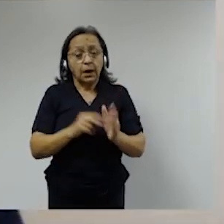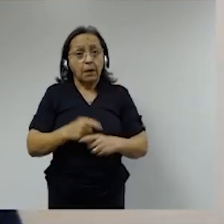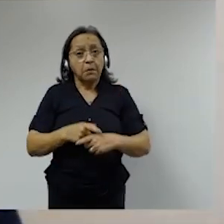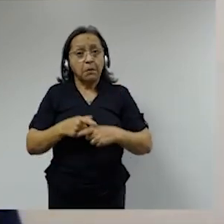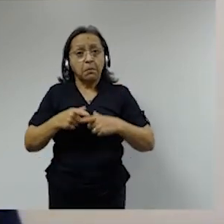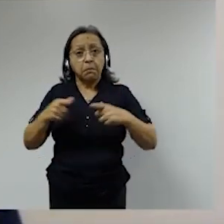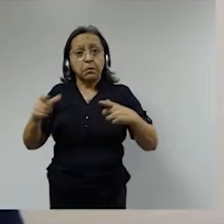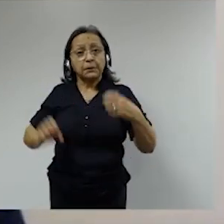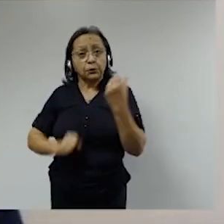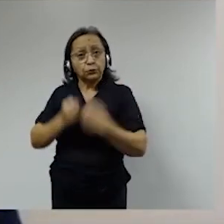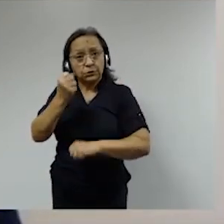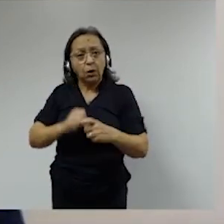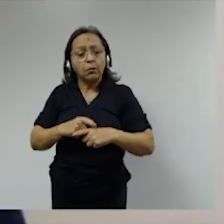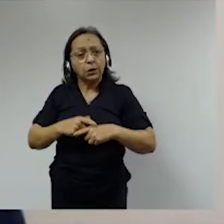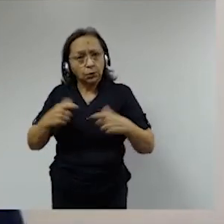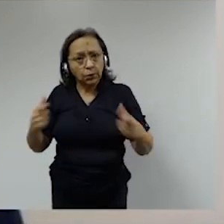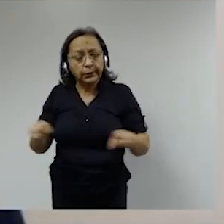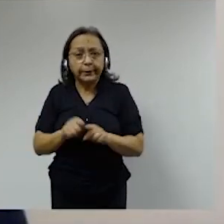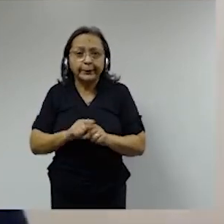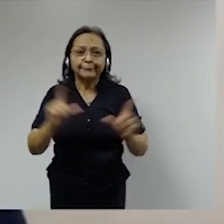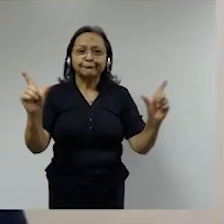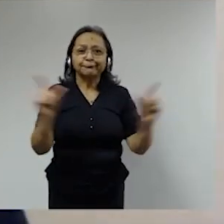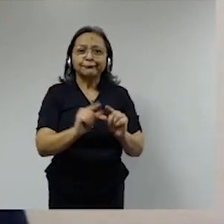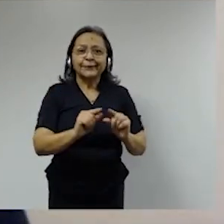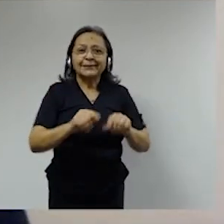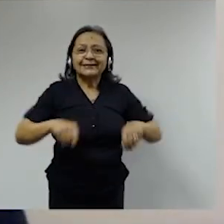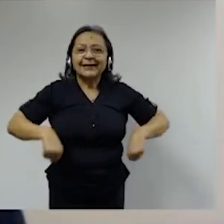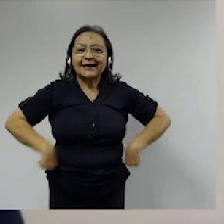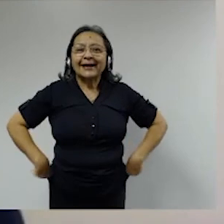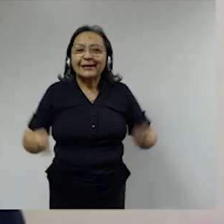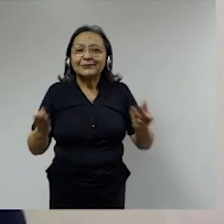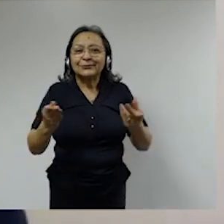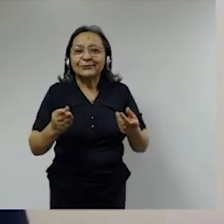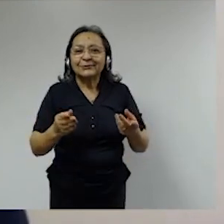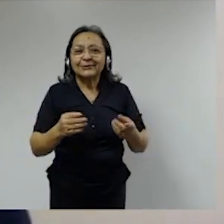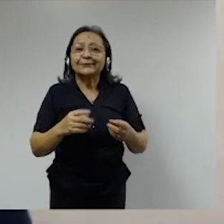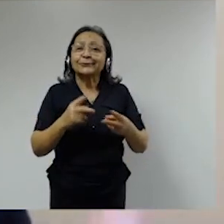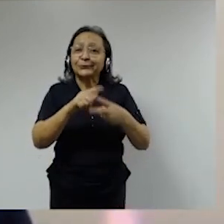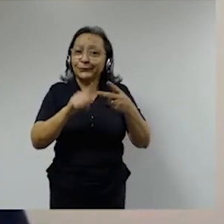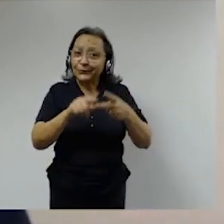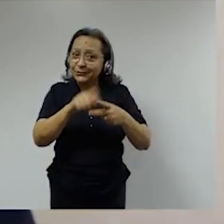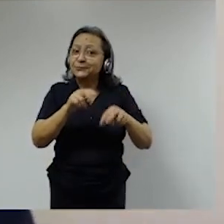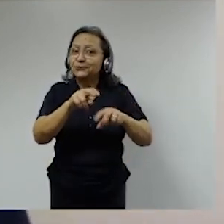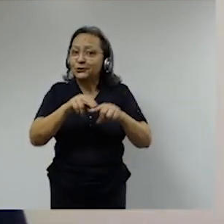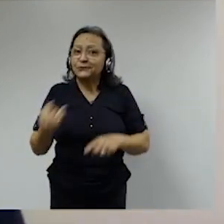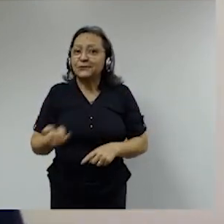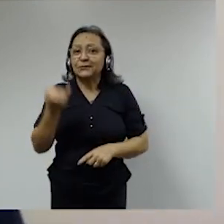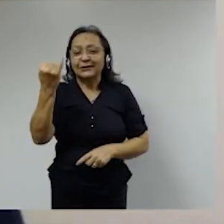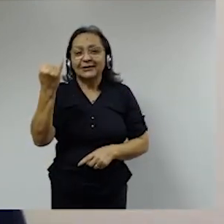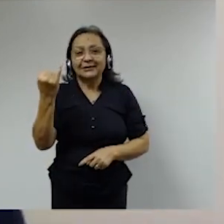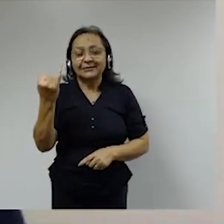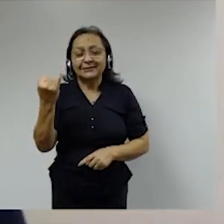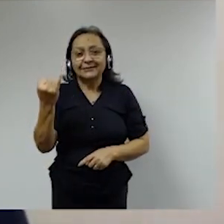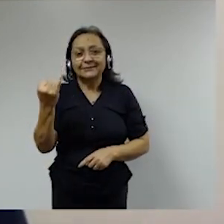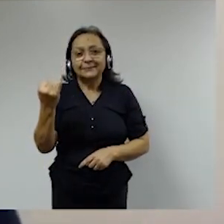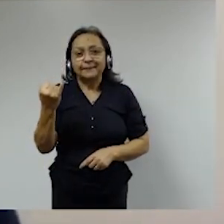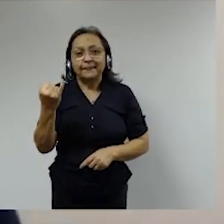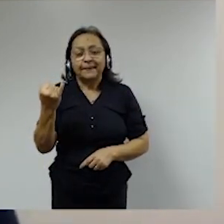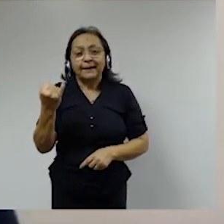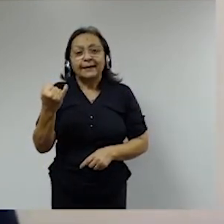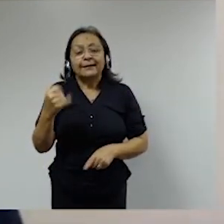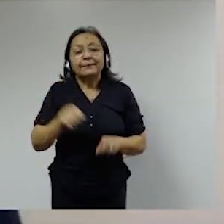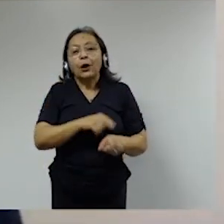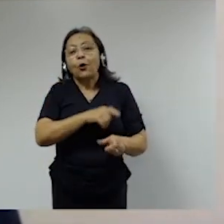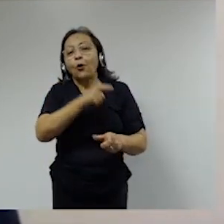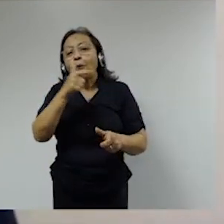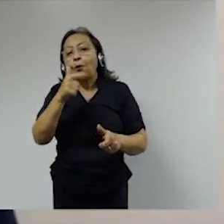de produtividade e a redução de custos. São duas dessas causas. E vamos mais. Segundo um estudo